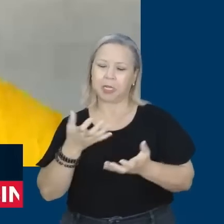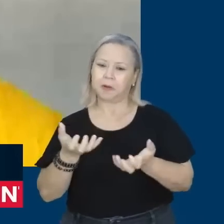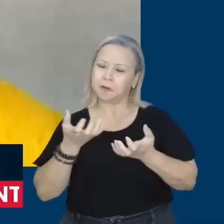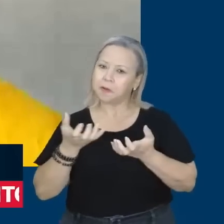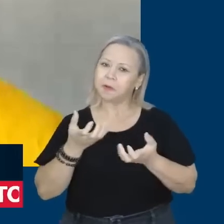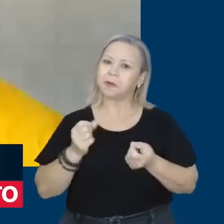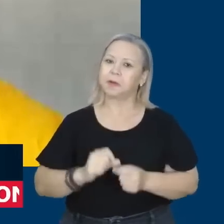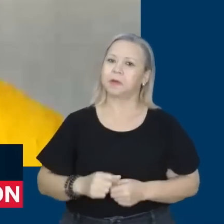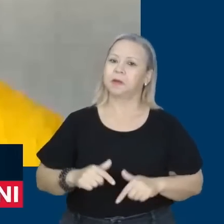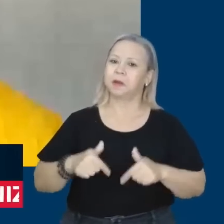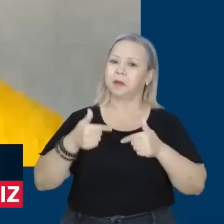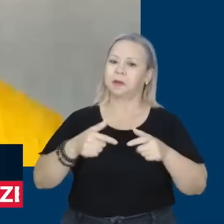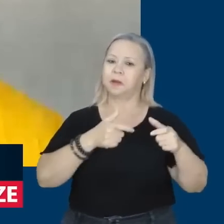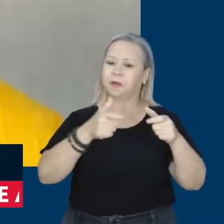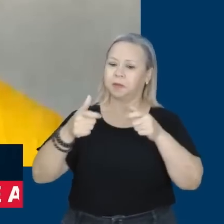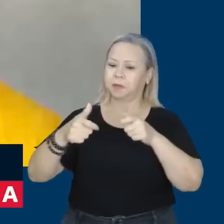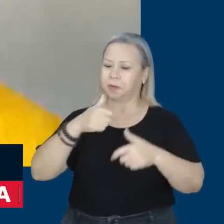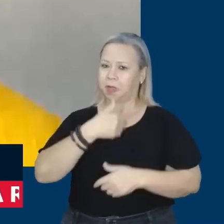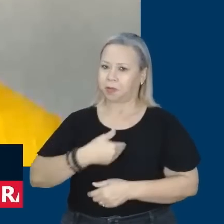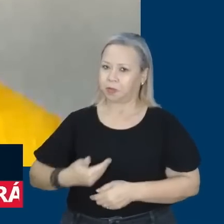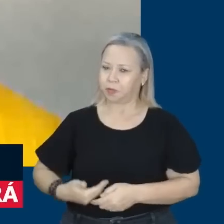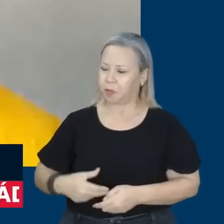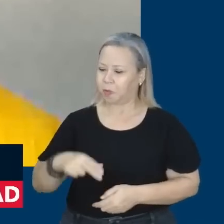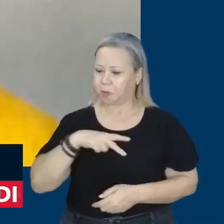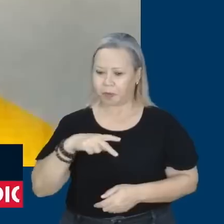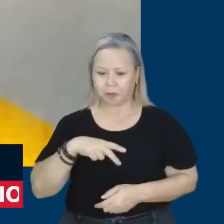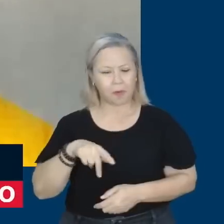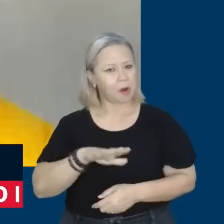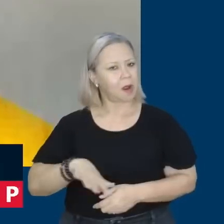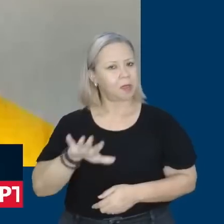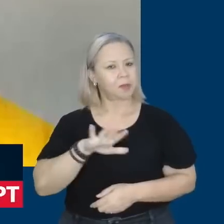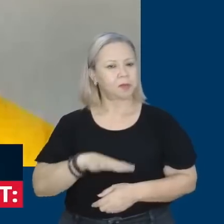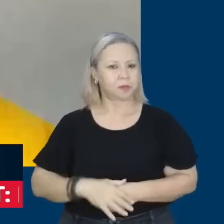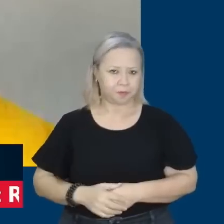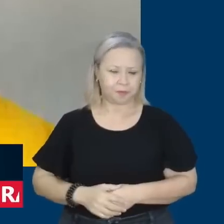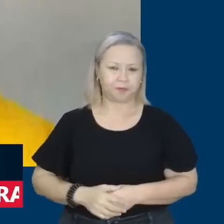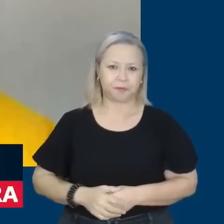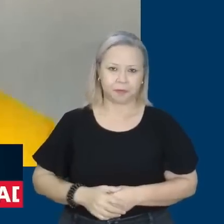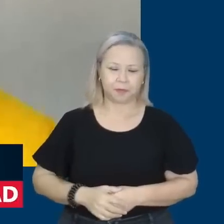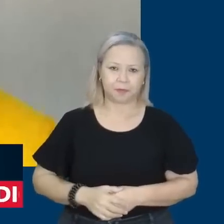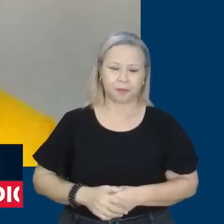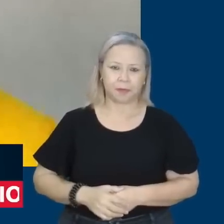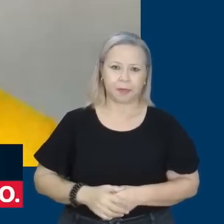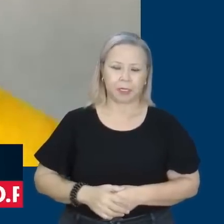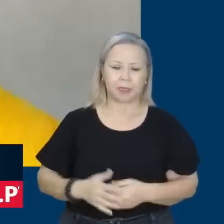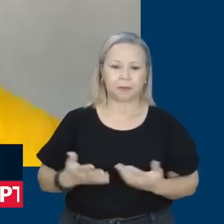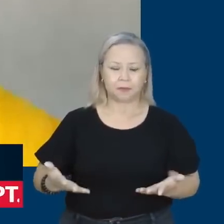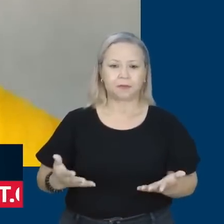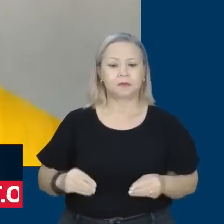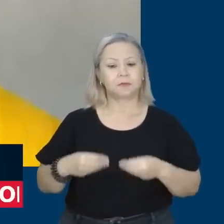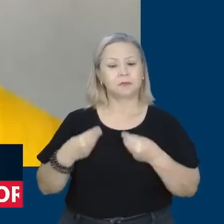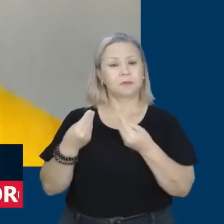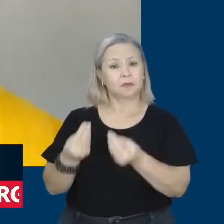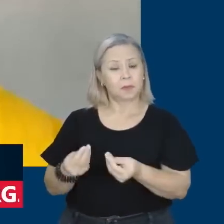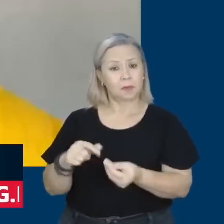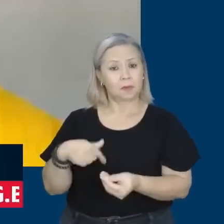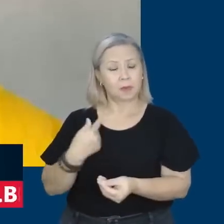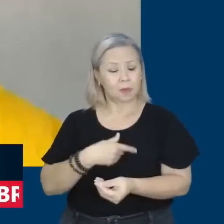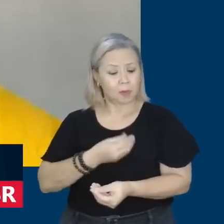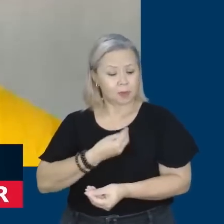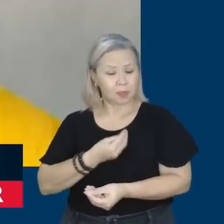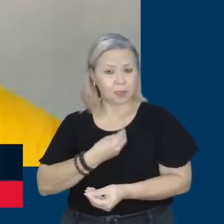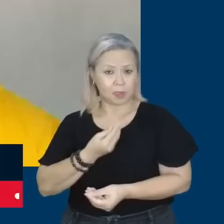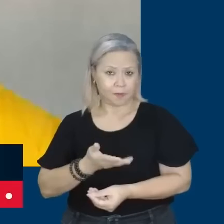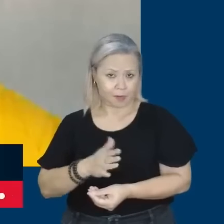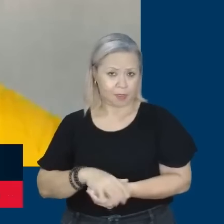queremos estar nos espaços públicos, privados, e ter, né, que contemple a nossa vida, mas